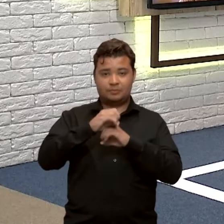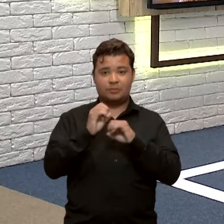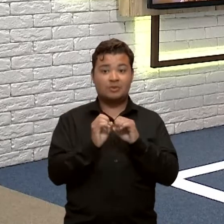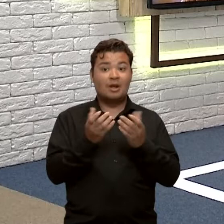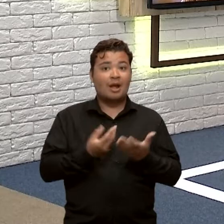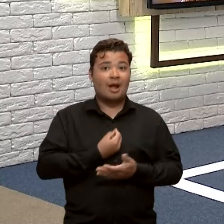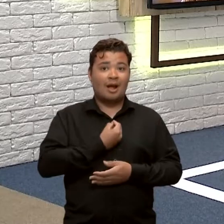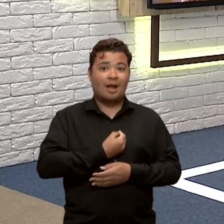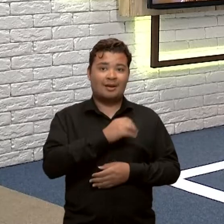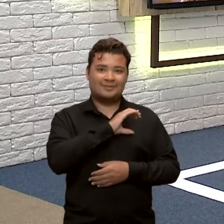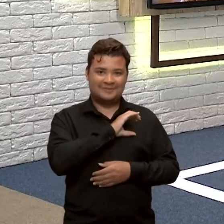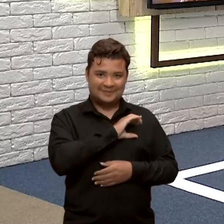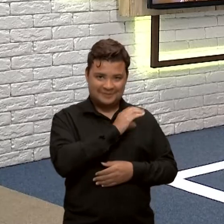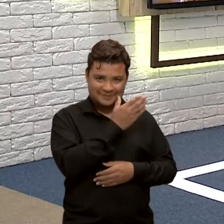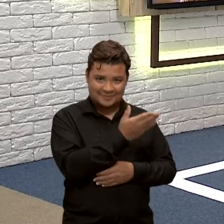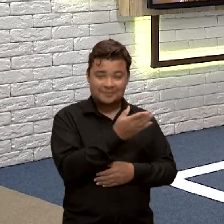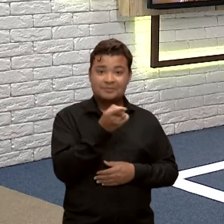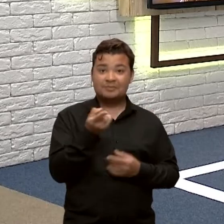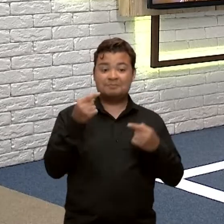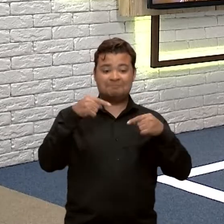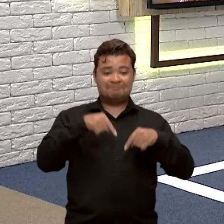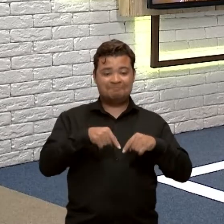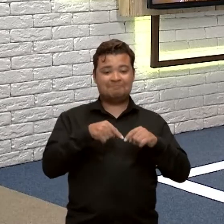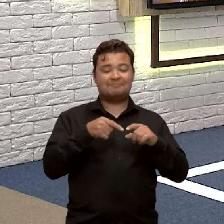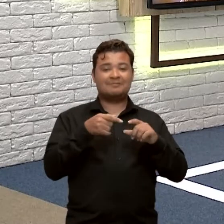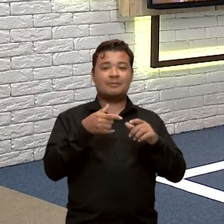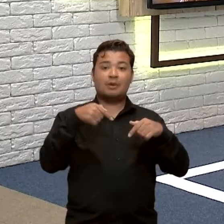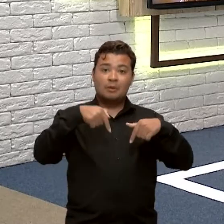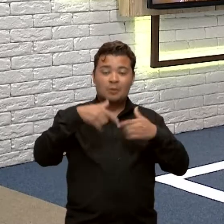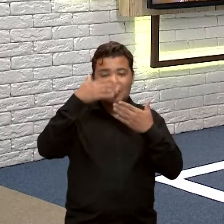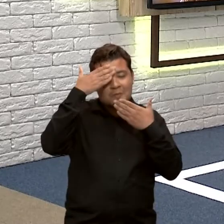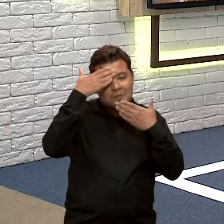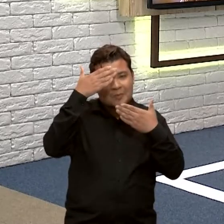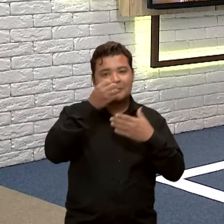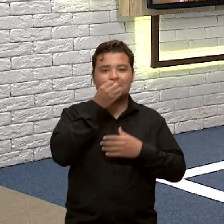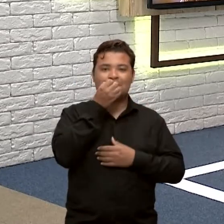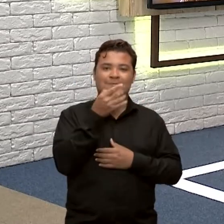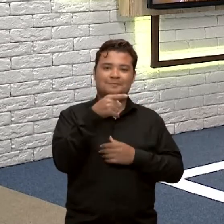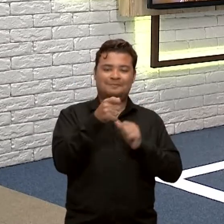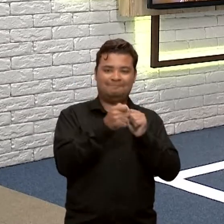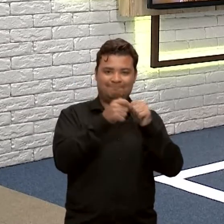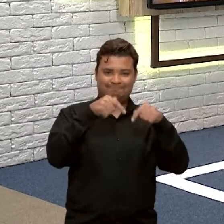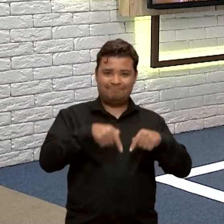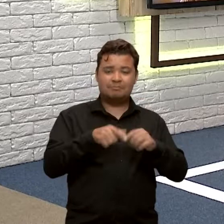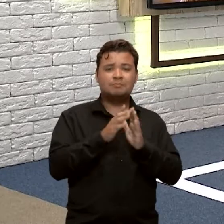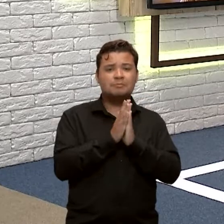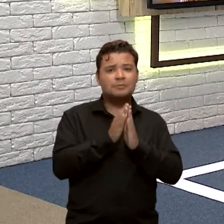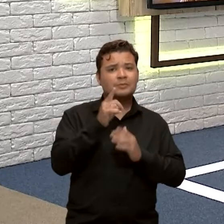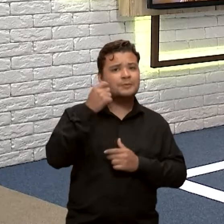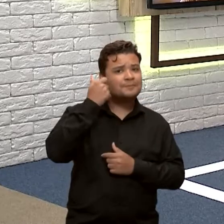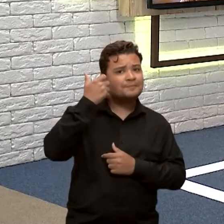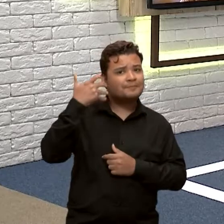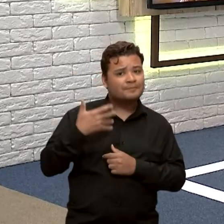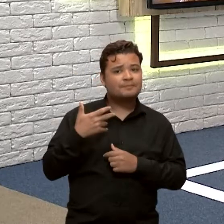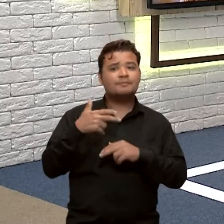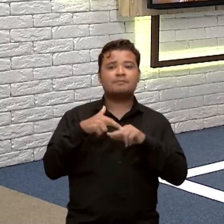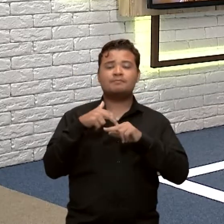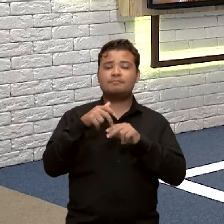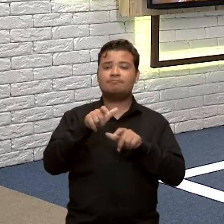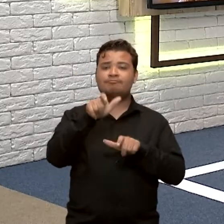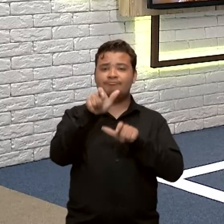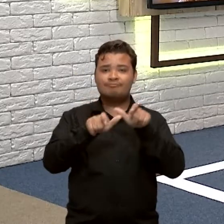Canadá. Obrigada, Matheus, pela sua presença. Muito bom poder contar com você aqui. Peço que você faça a sua descrição física para os